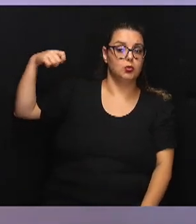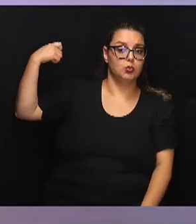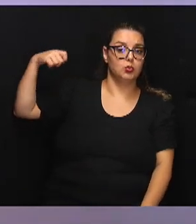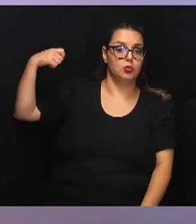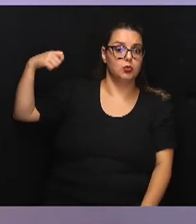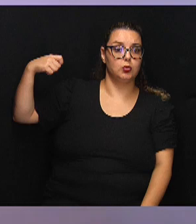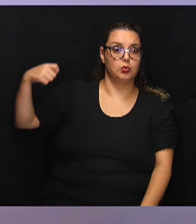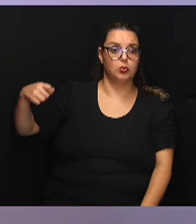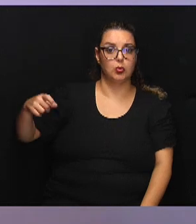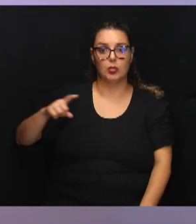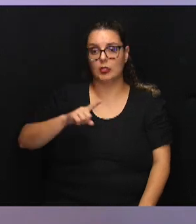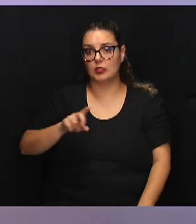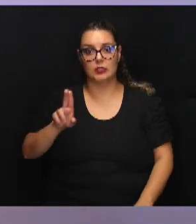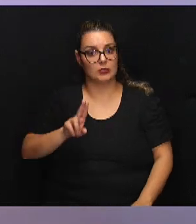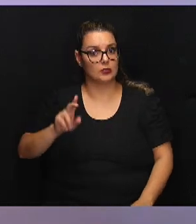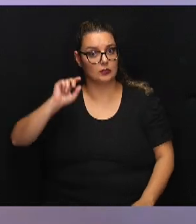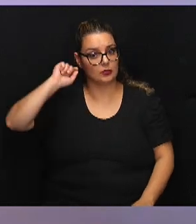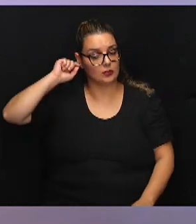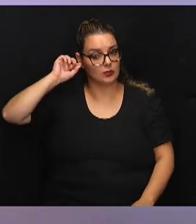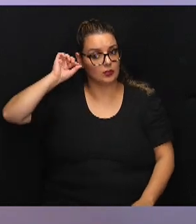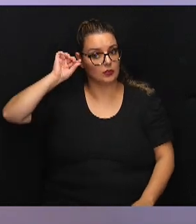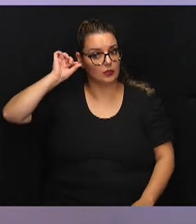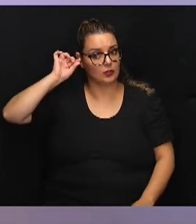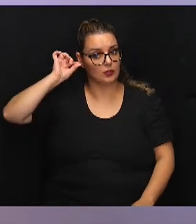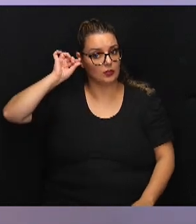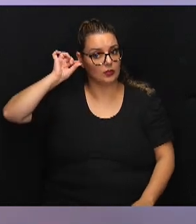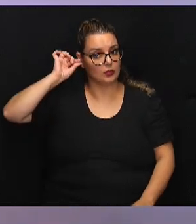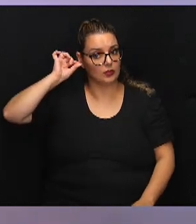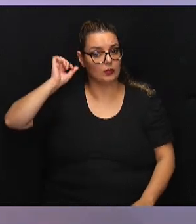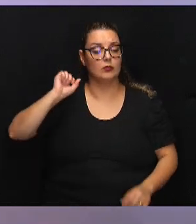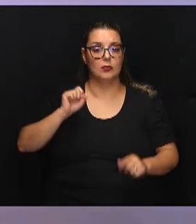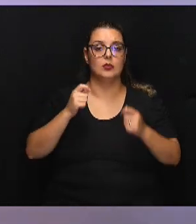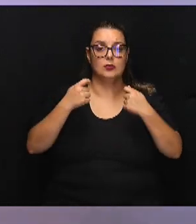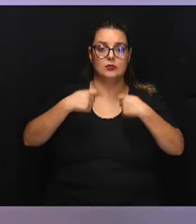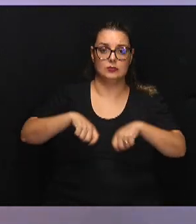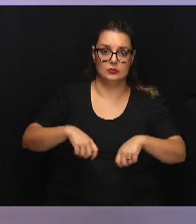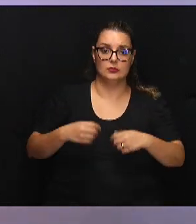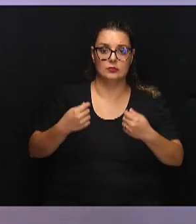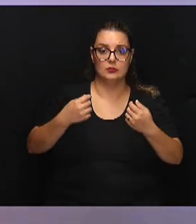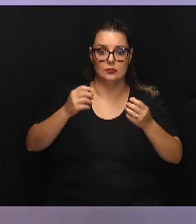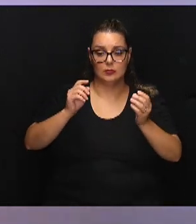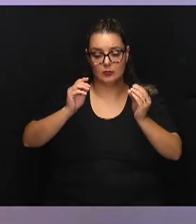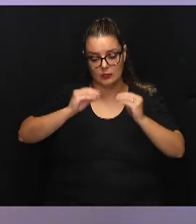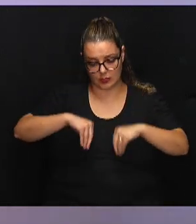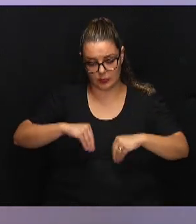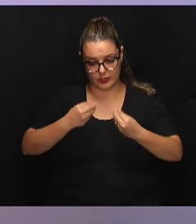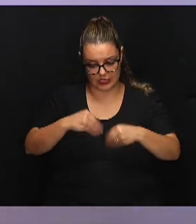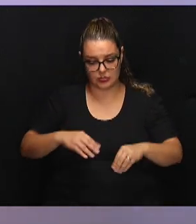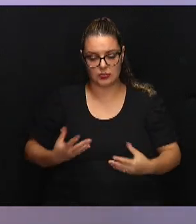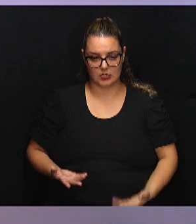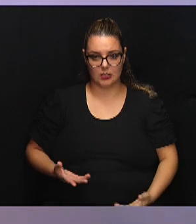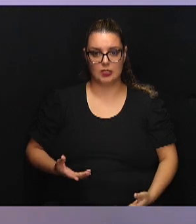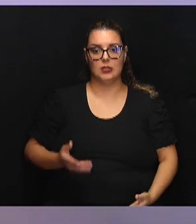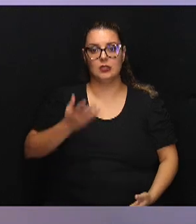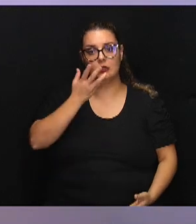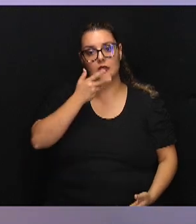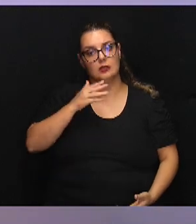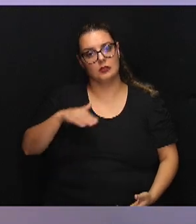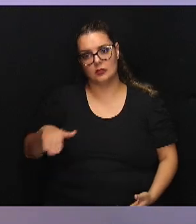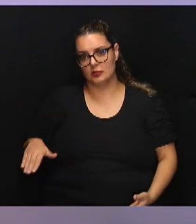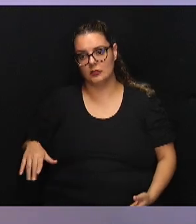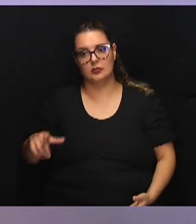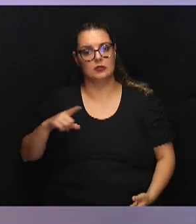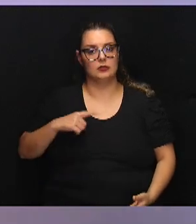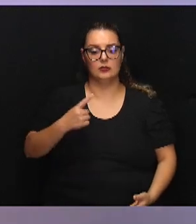e não usar cotonete também, porque isso pode prejudicar. E aí, para as crianças que já têm um histórico, já teve